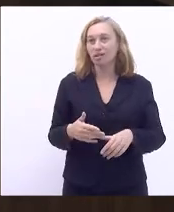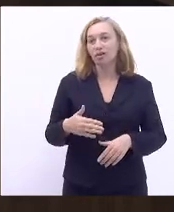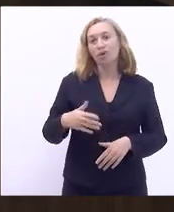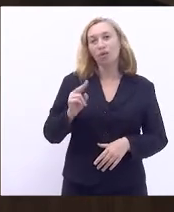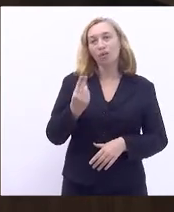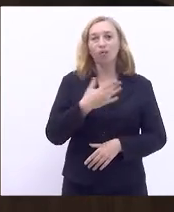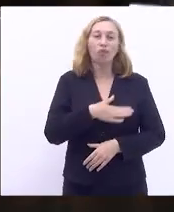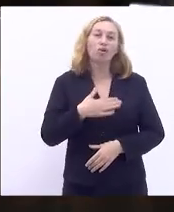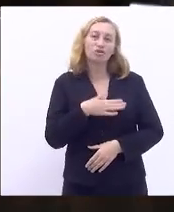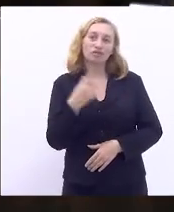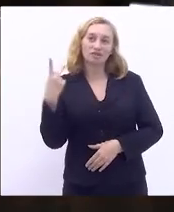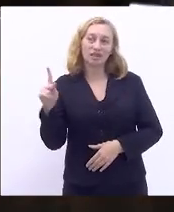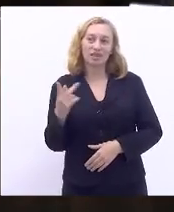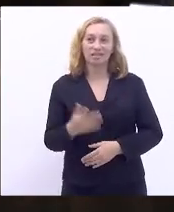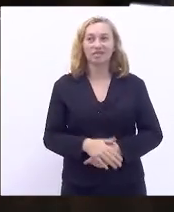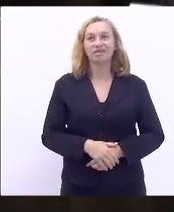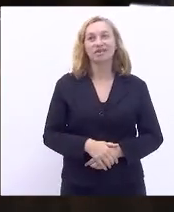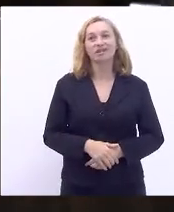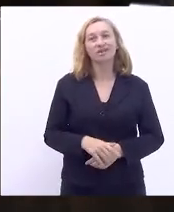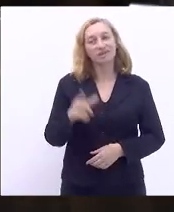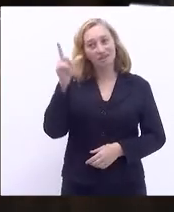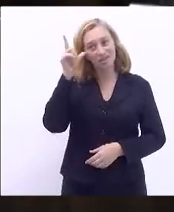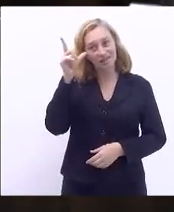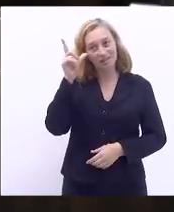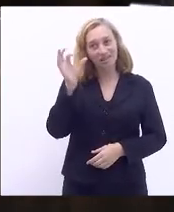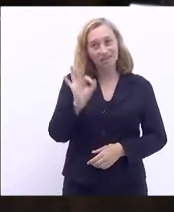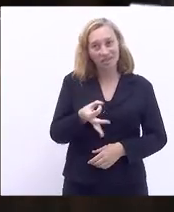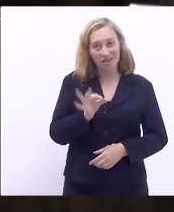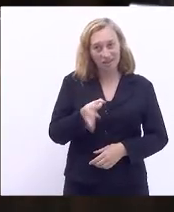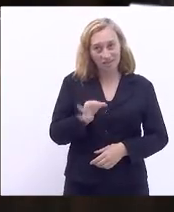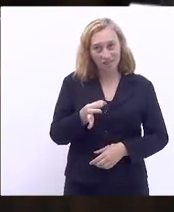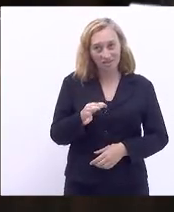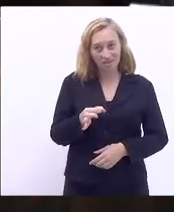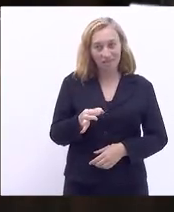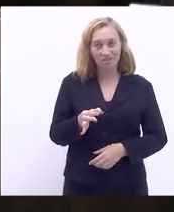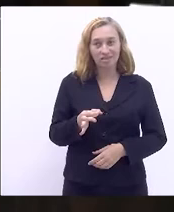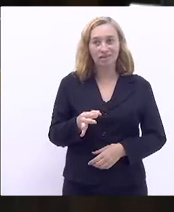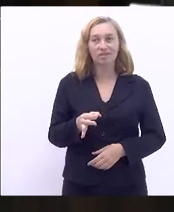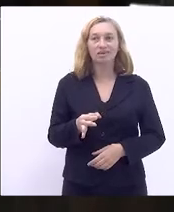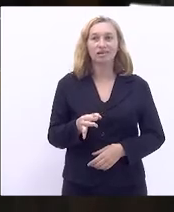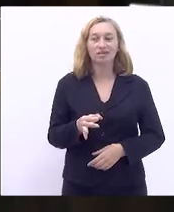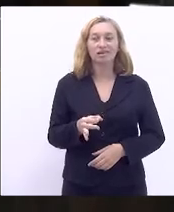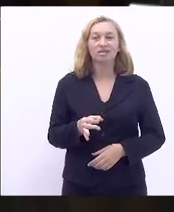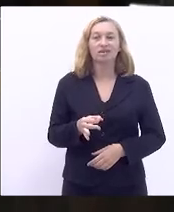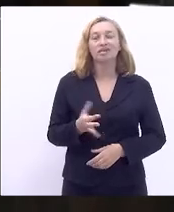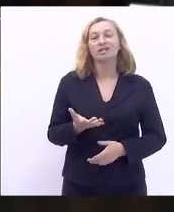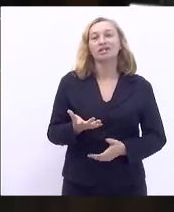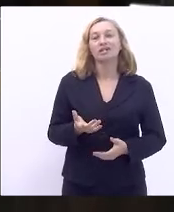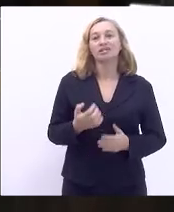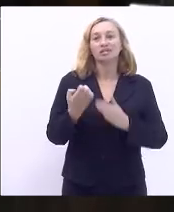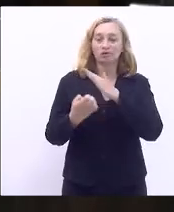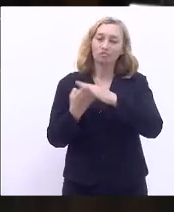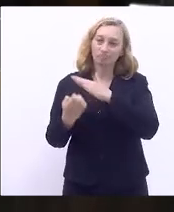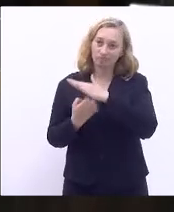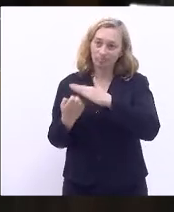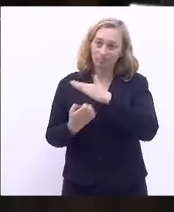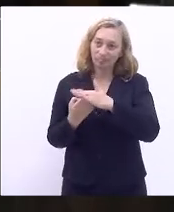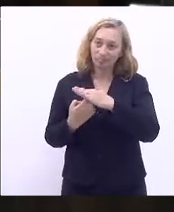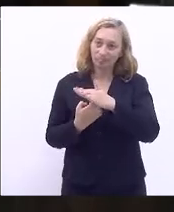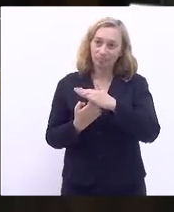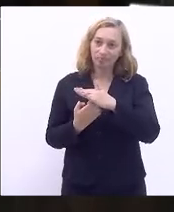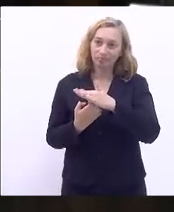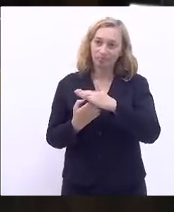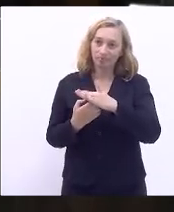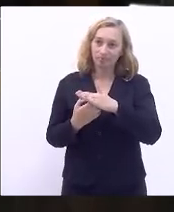Pronto, não, mas a Lucinha está certa, porque quando fecha, mas assume. Quando da construção da empresa foram trazidos